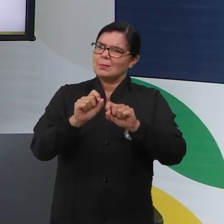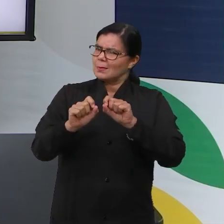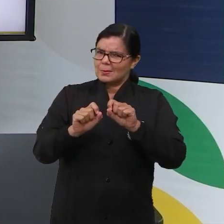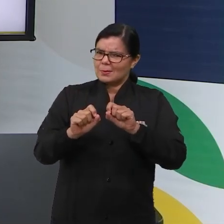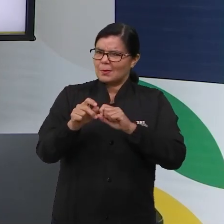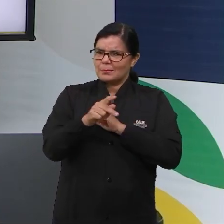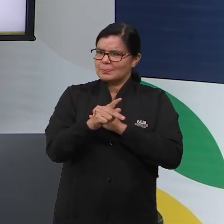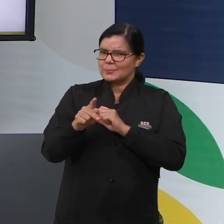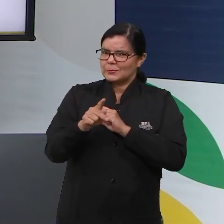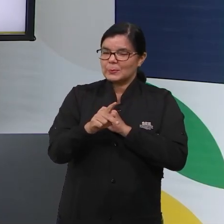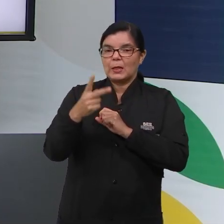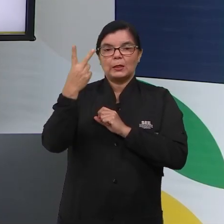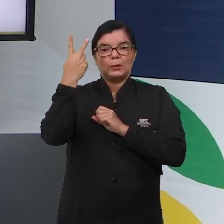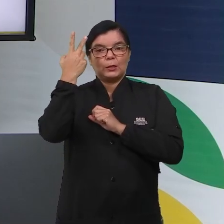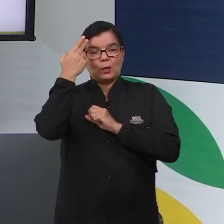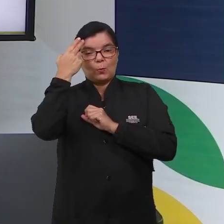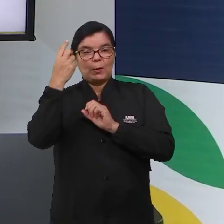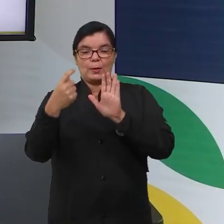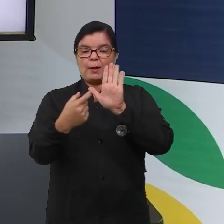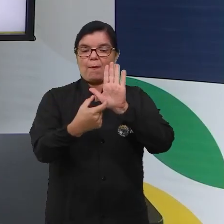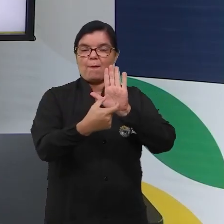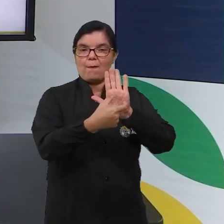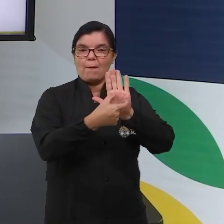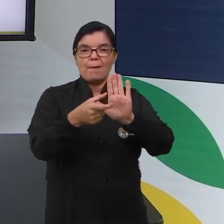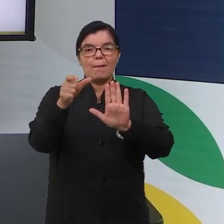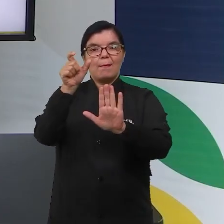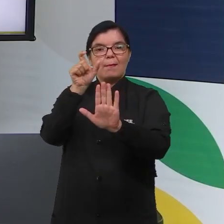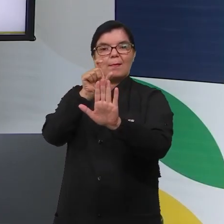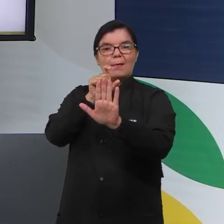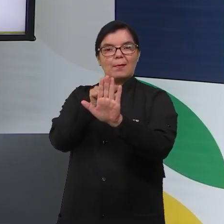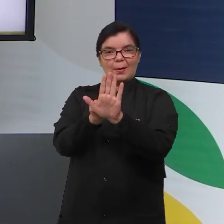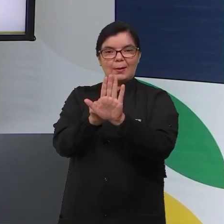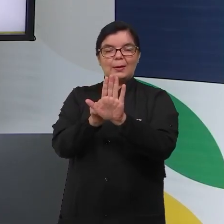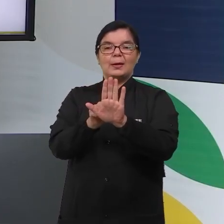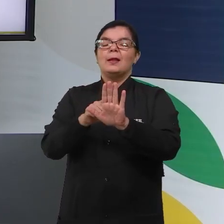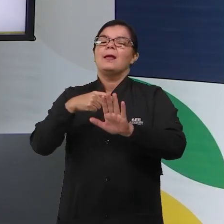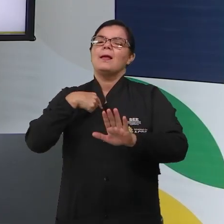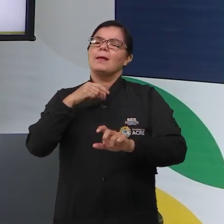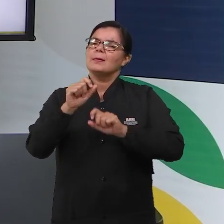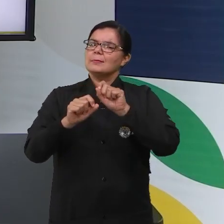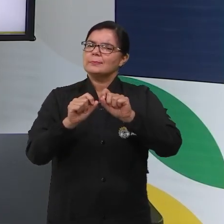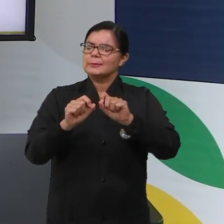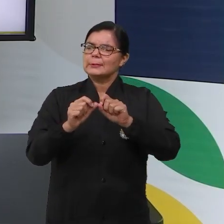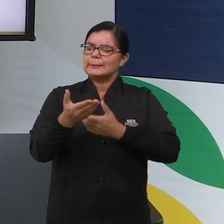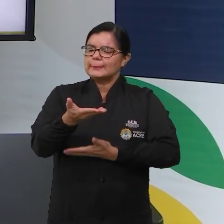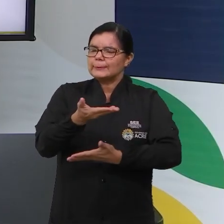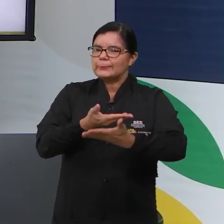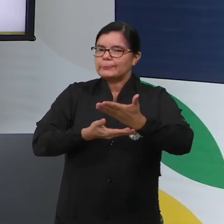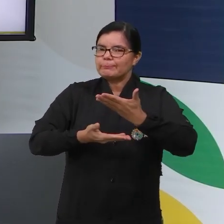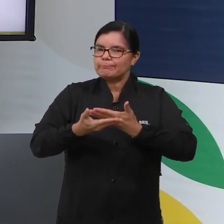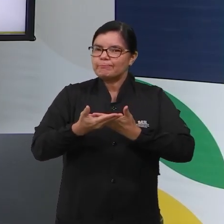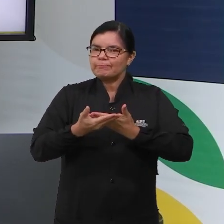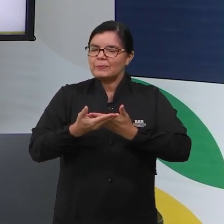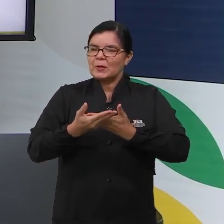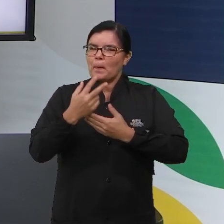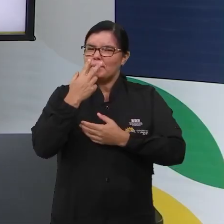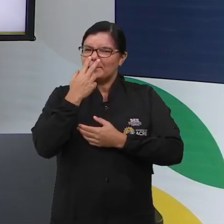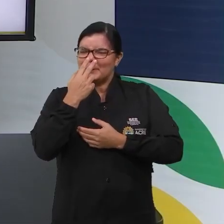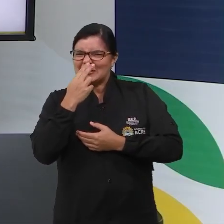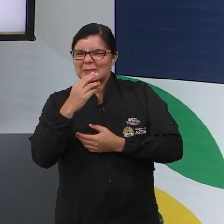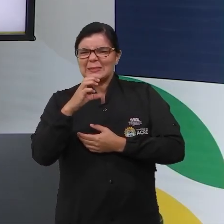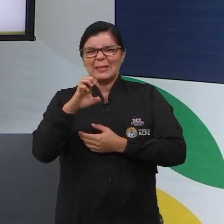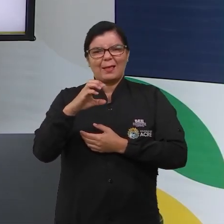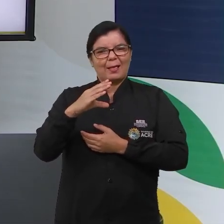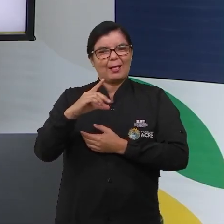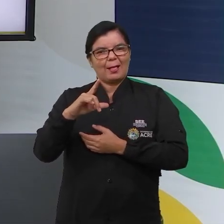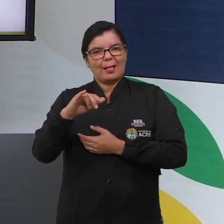elipse? Normalmente, quando eu vou explicar o que é elipse, eu faço uma relação com o eclipse. O que é um